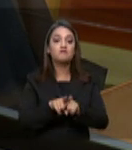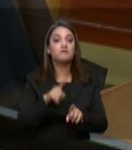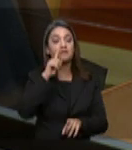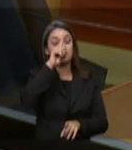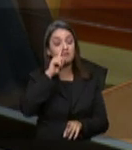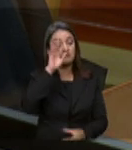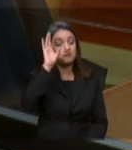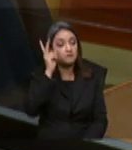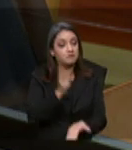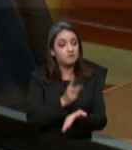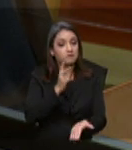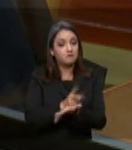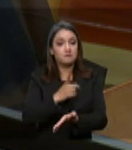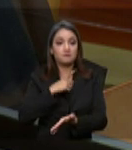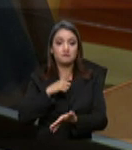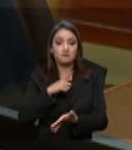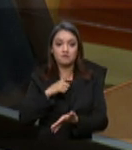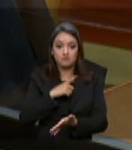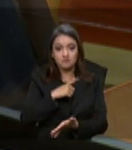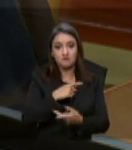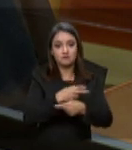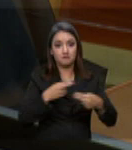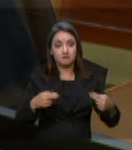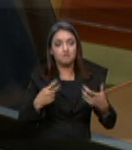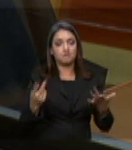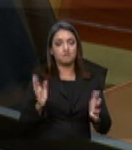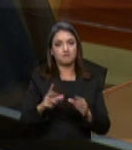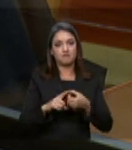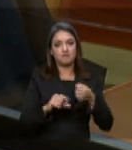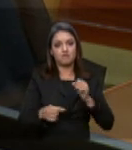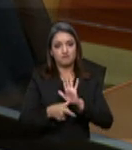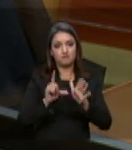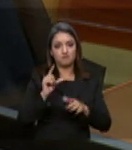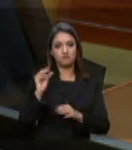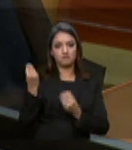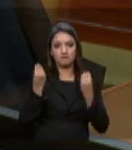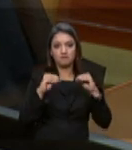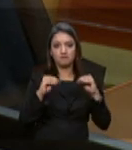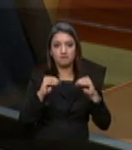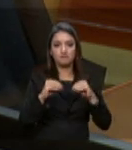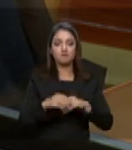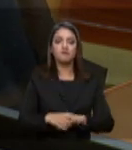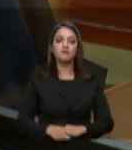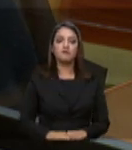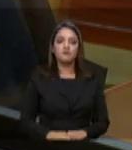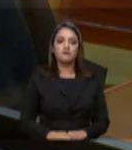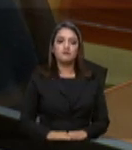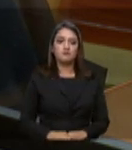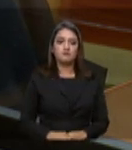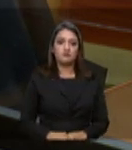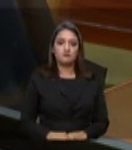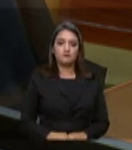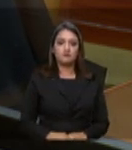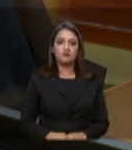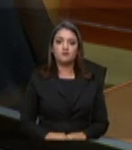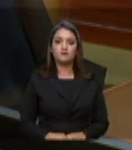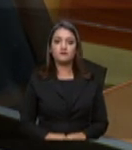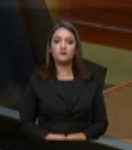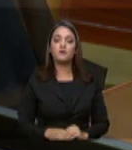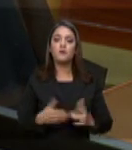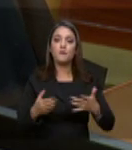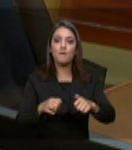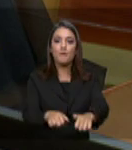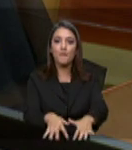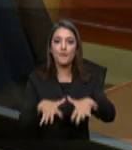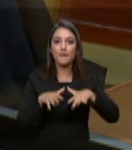real a potencial aos bens jurídicos mencionados no artigo anterior e nesse sentido o